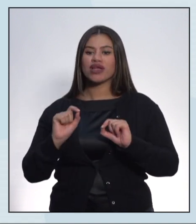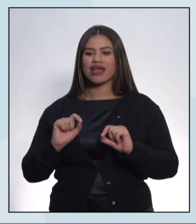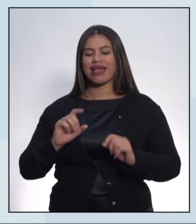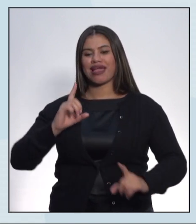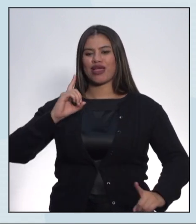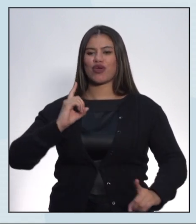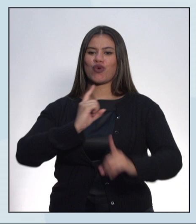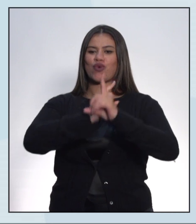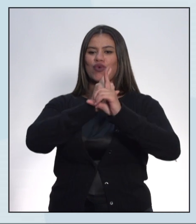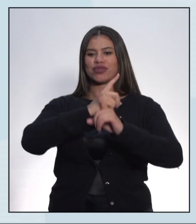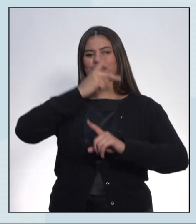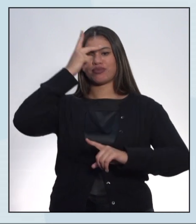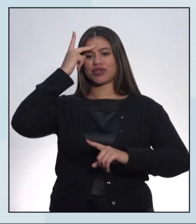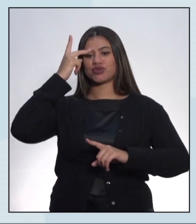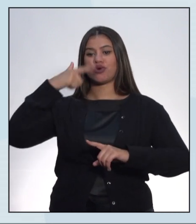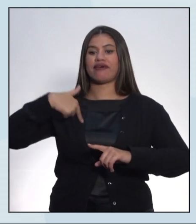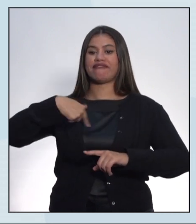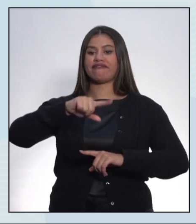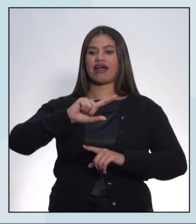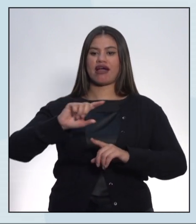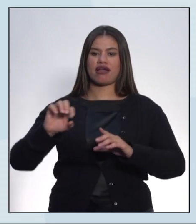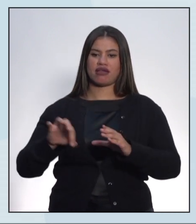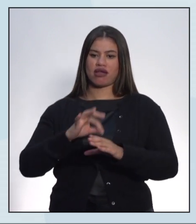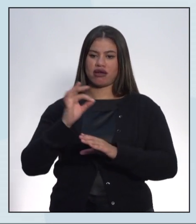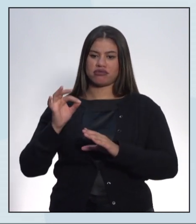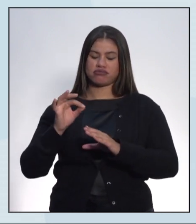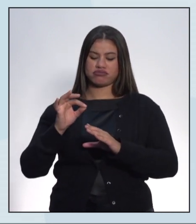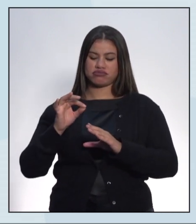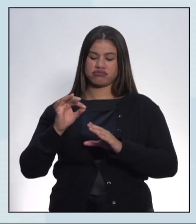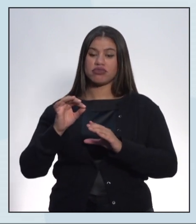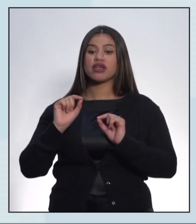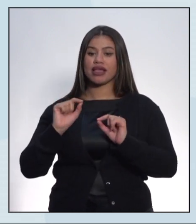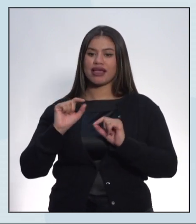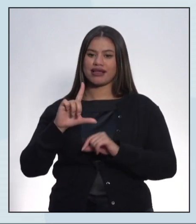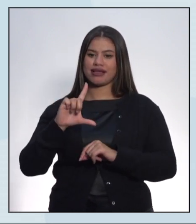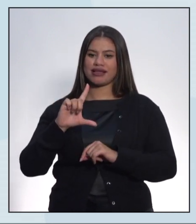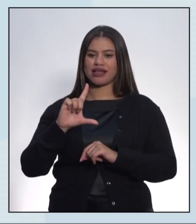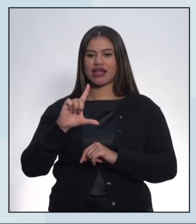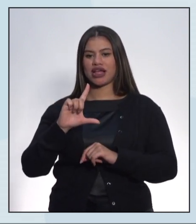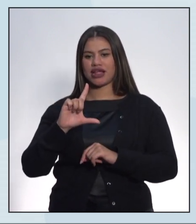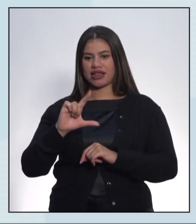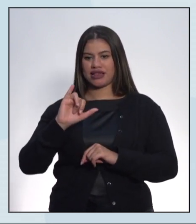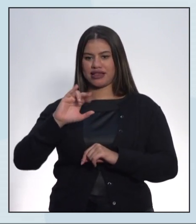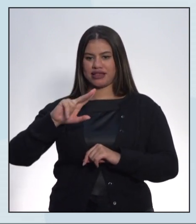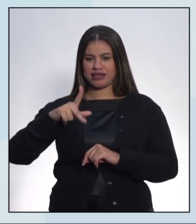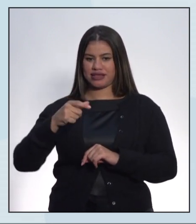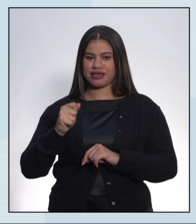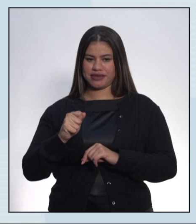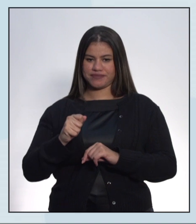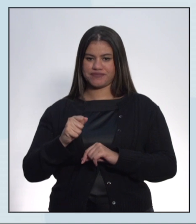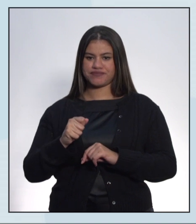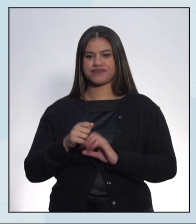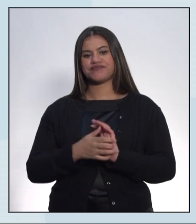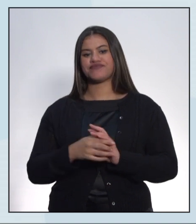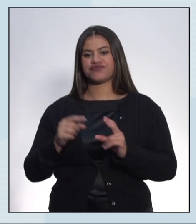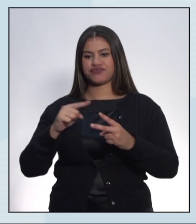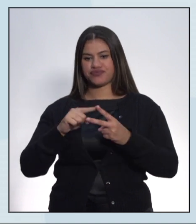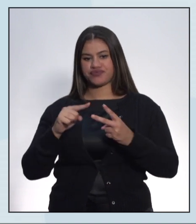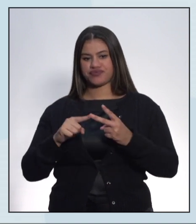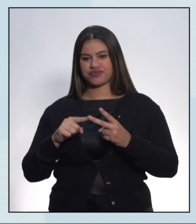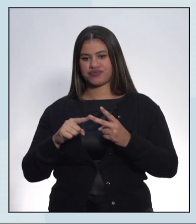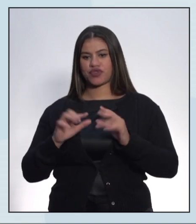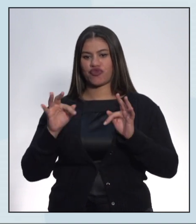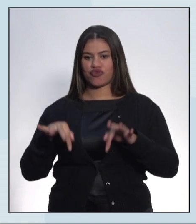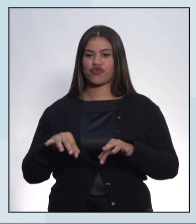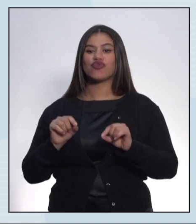baile. Fica a agulha, vai a linha. E o desfecho junto com o clímax, né? Fica a lição de moral no desfecho